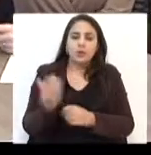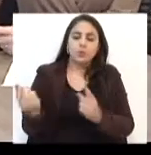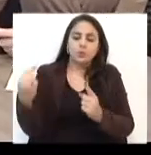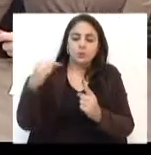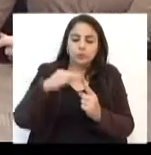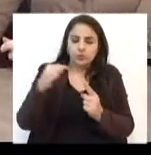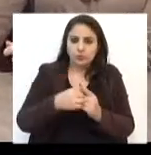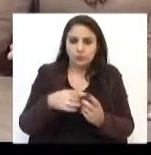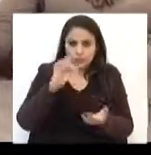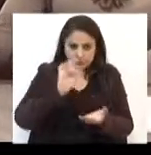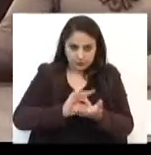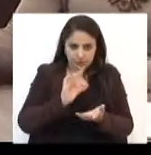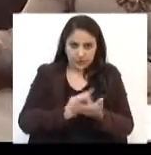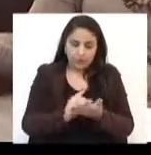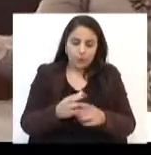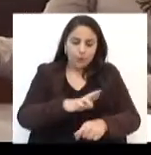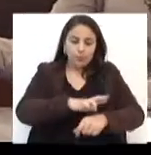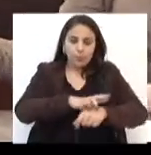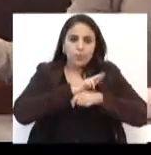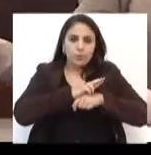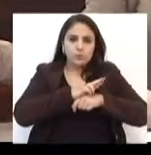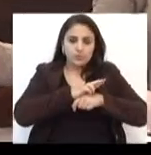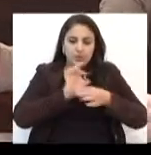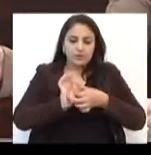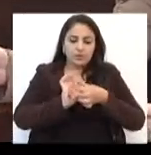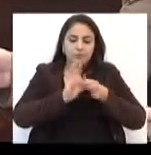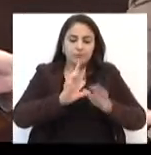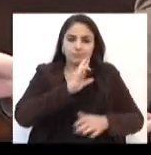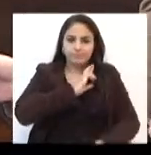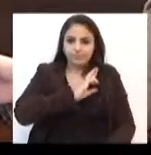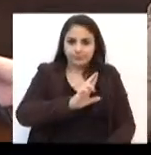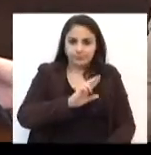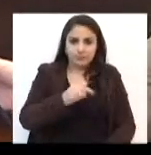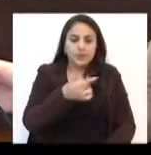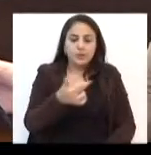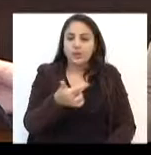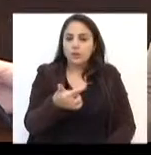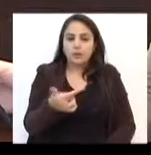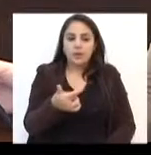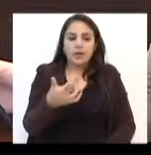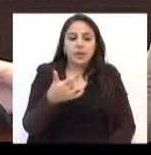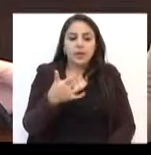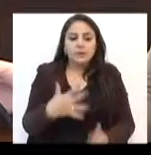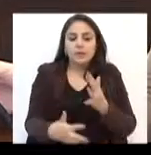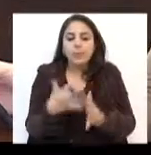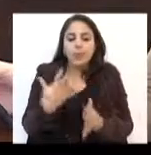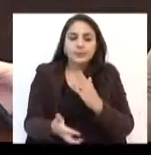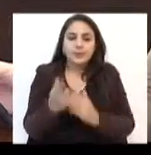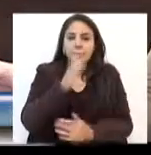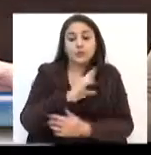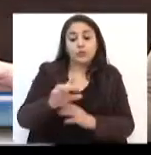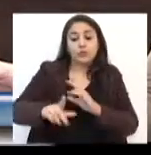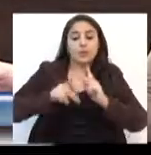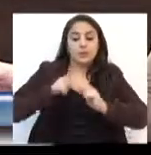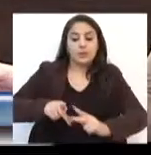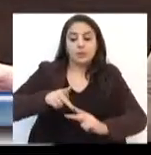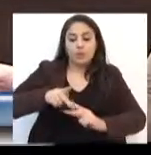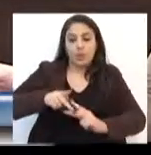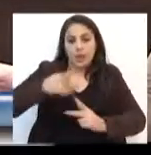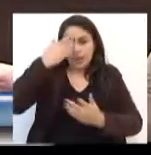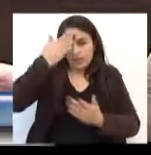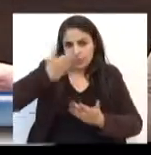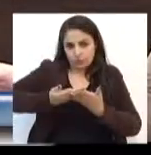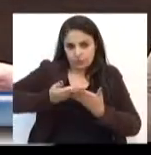princípio constitucional proteger a liberdade religiosa. Ele não interfere na religião que a pessoa